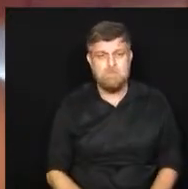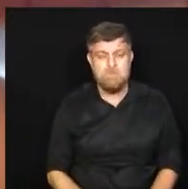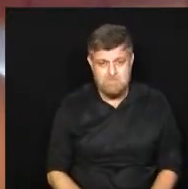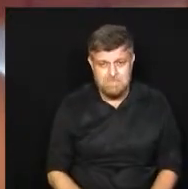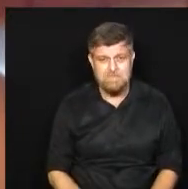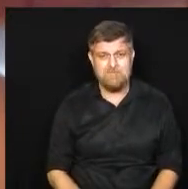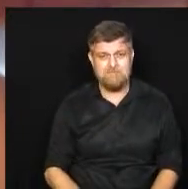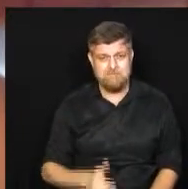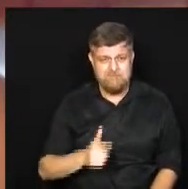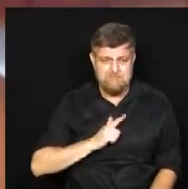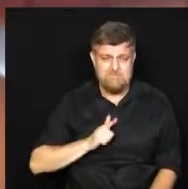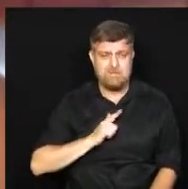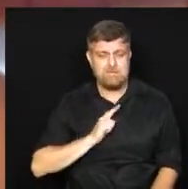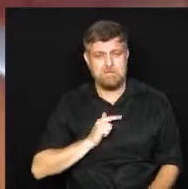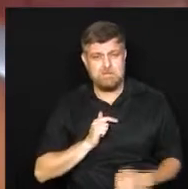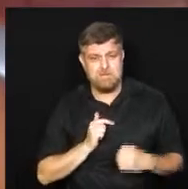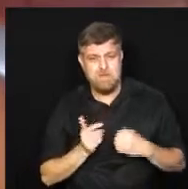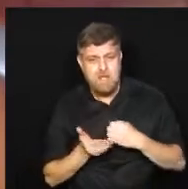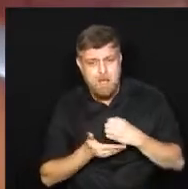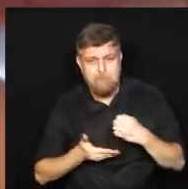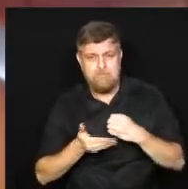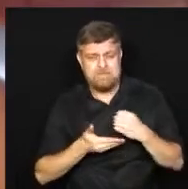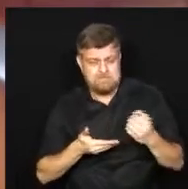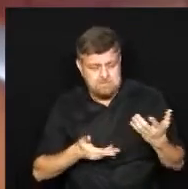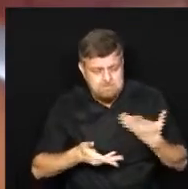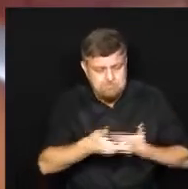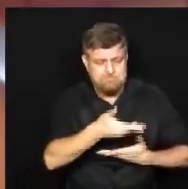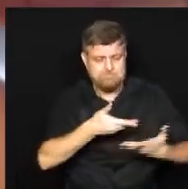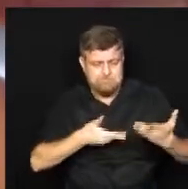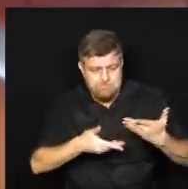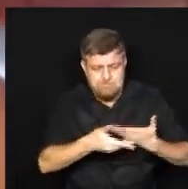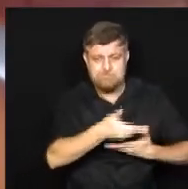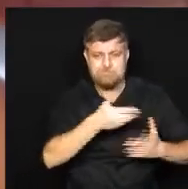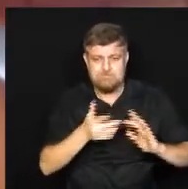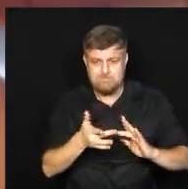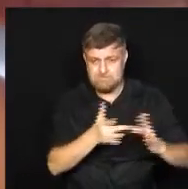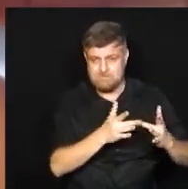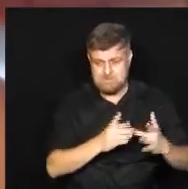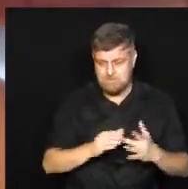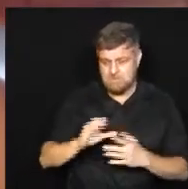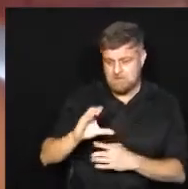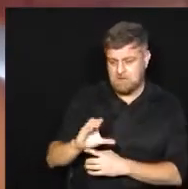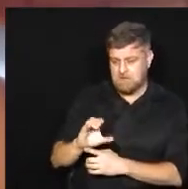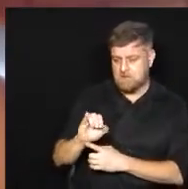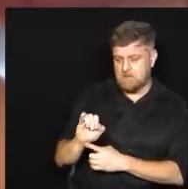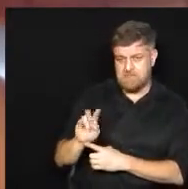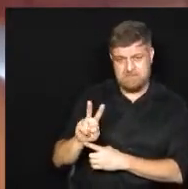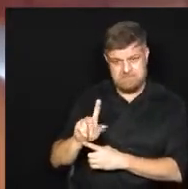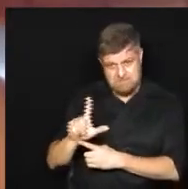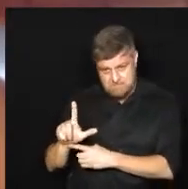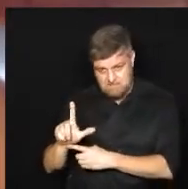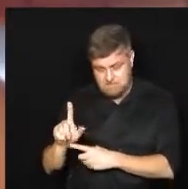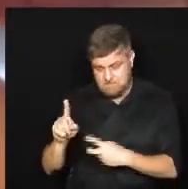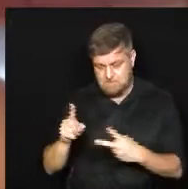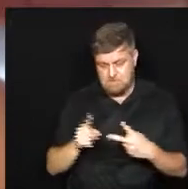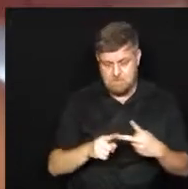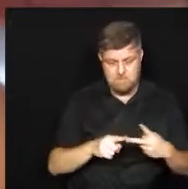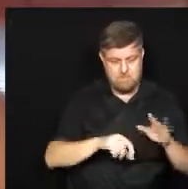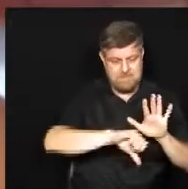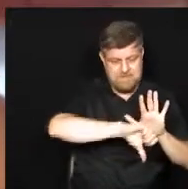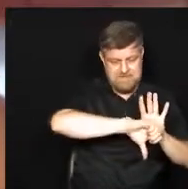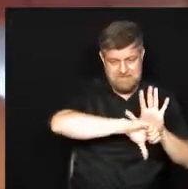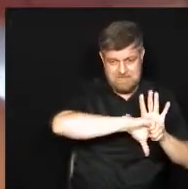competências, ou de, no mínimo, ter uma articulação entre a área civil e criminal, entre a vara da família e a